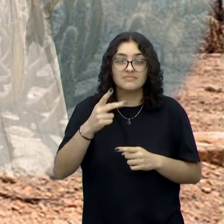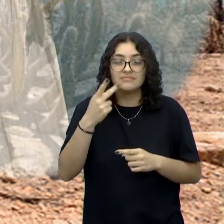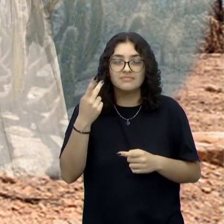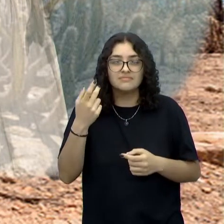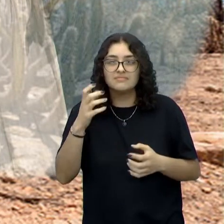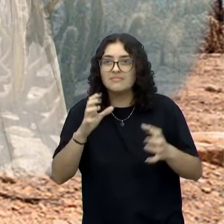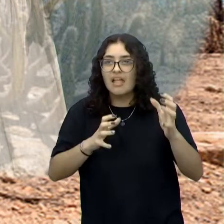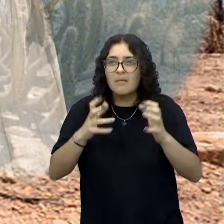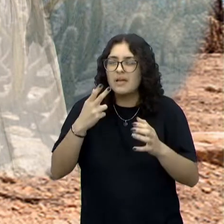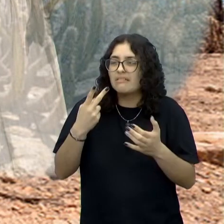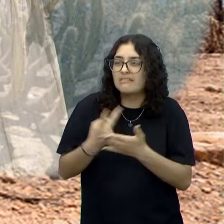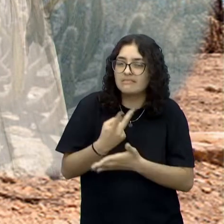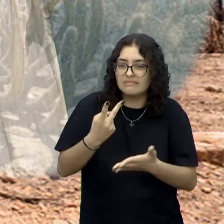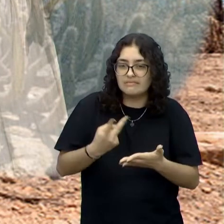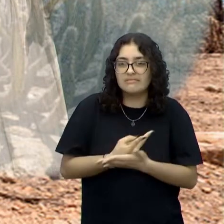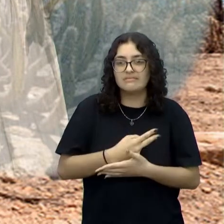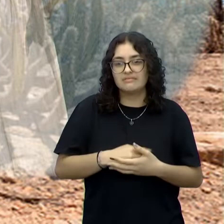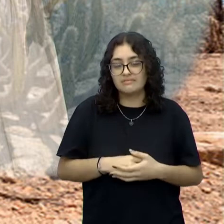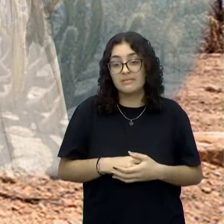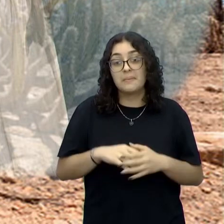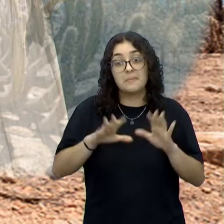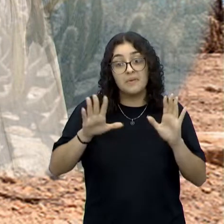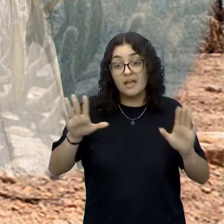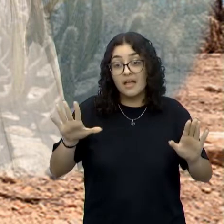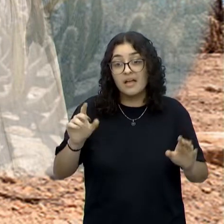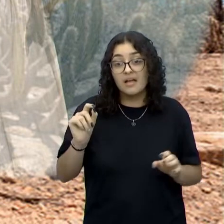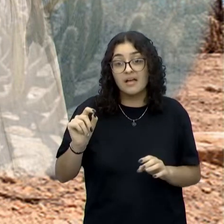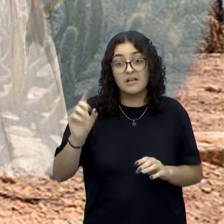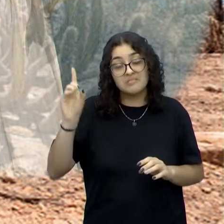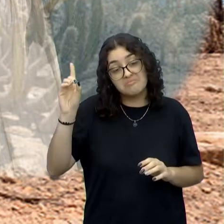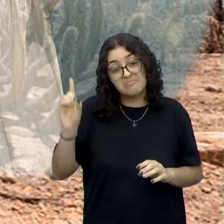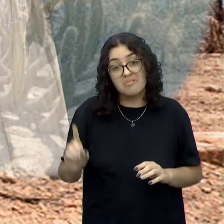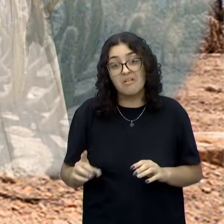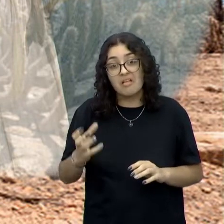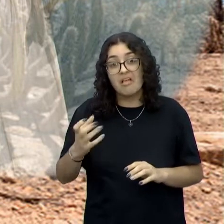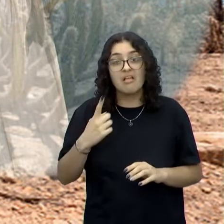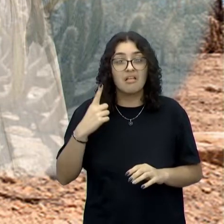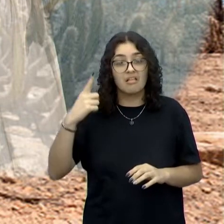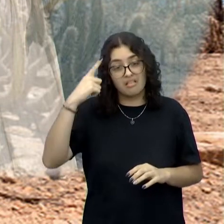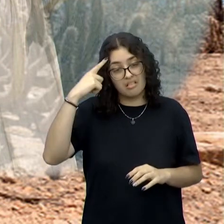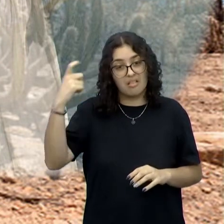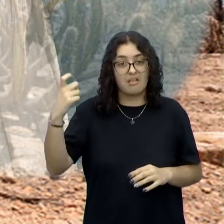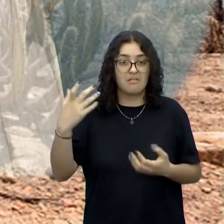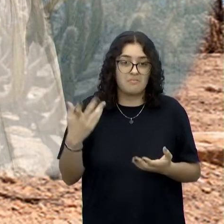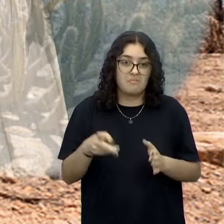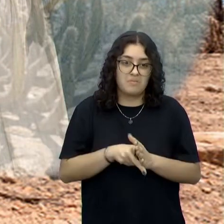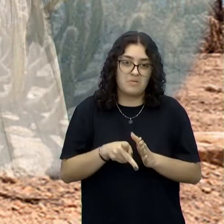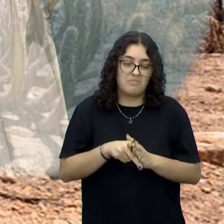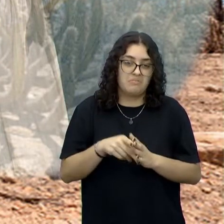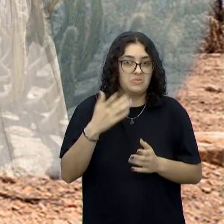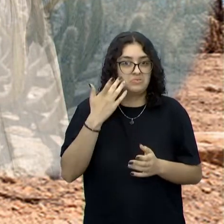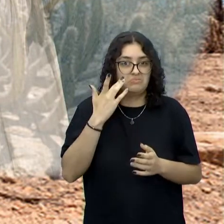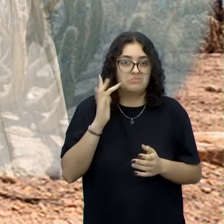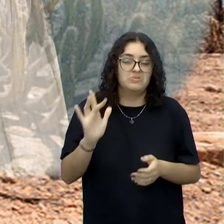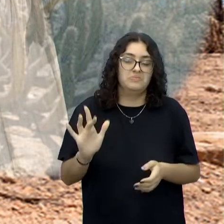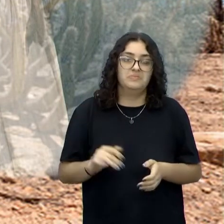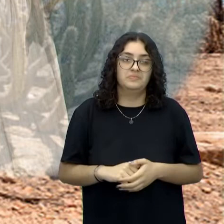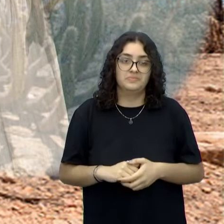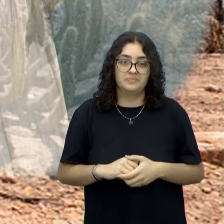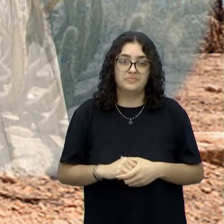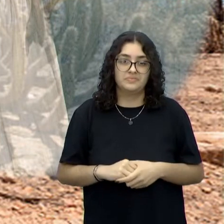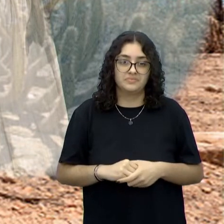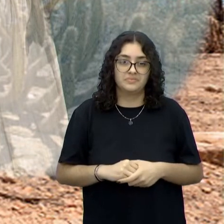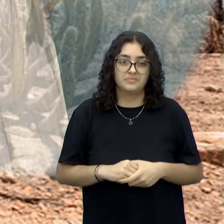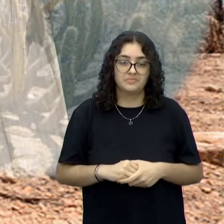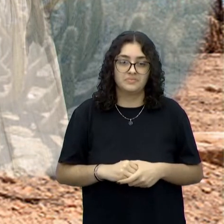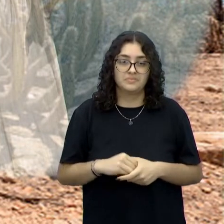lutas, nos embates e tal. Mas, de repente, o diretor queria passar essa ideia mesmo, eu não sei se foi de bom gosto, tá?